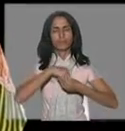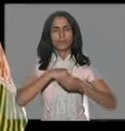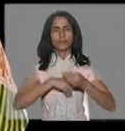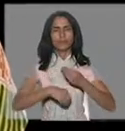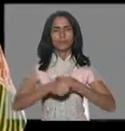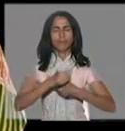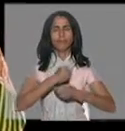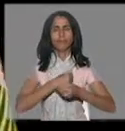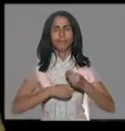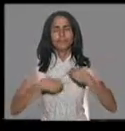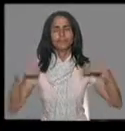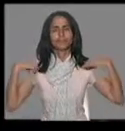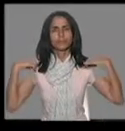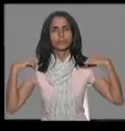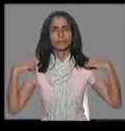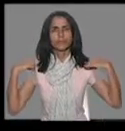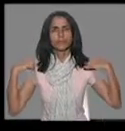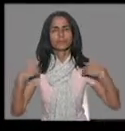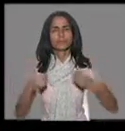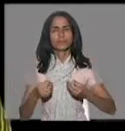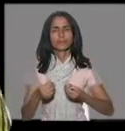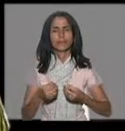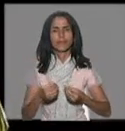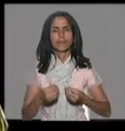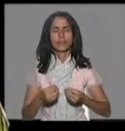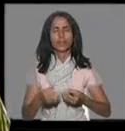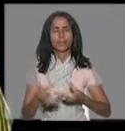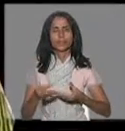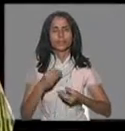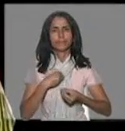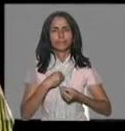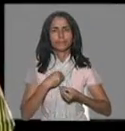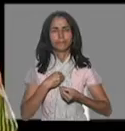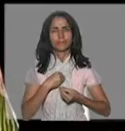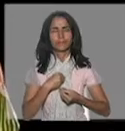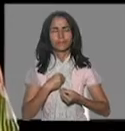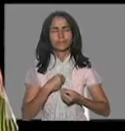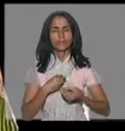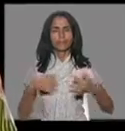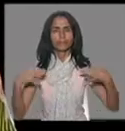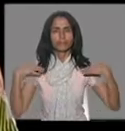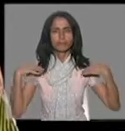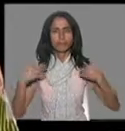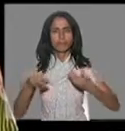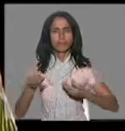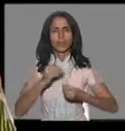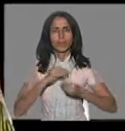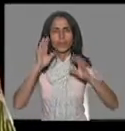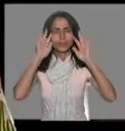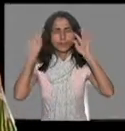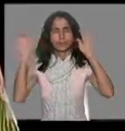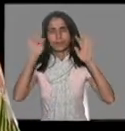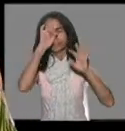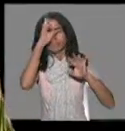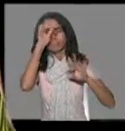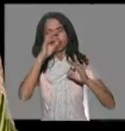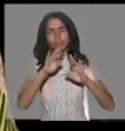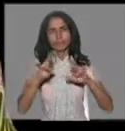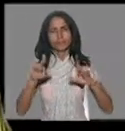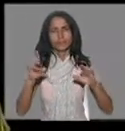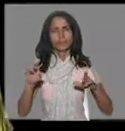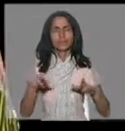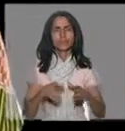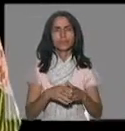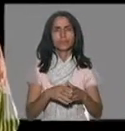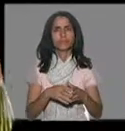vestir-se é como é trazer para si e incorporar outras idéias novas idéias não é porque a gente